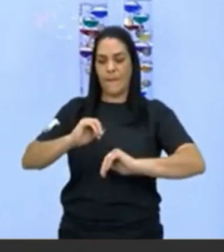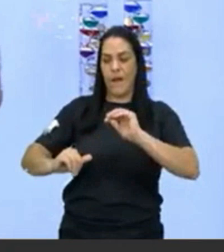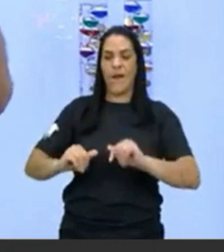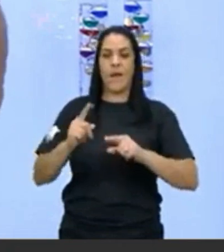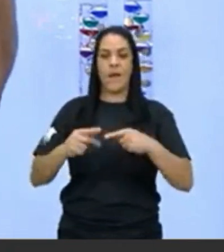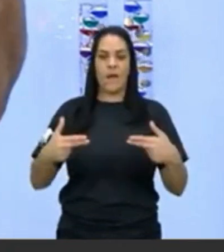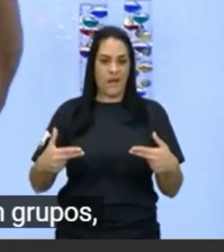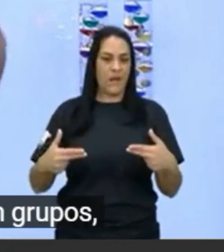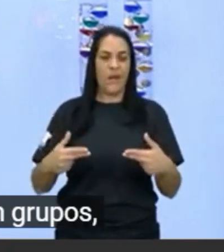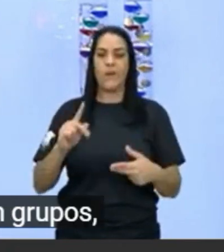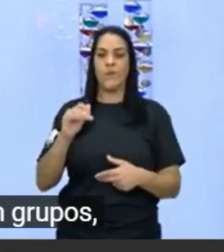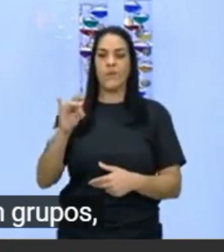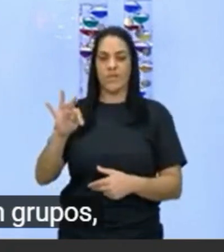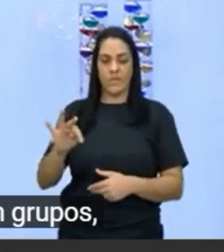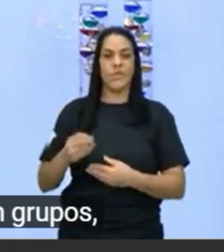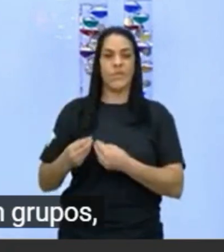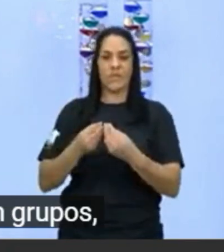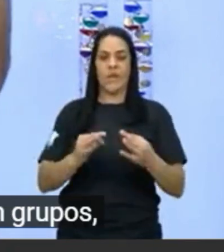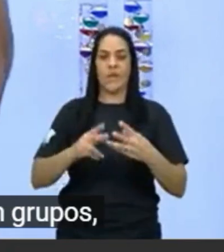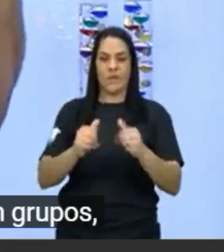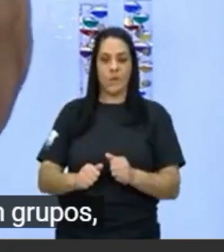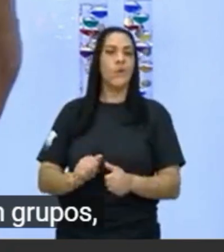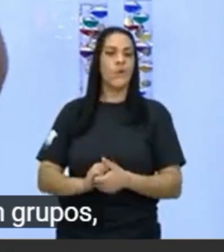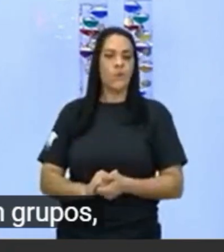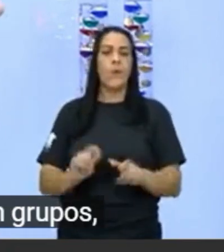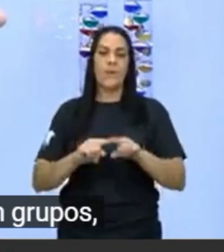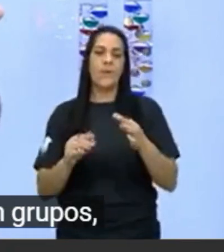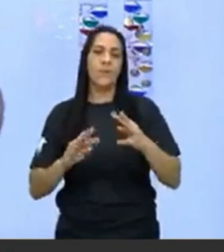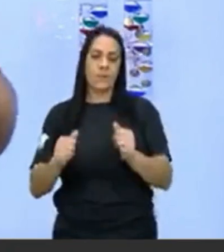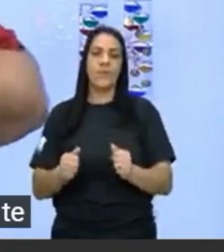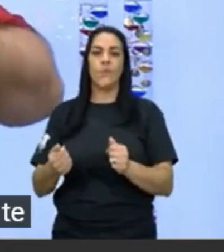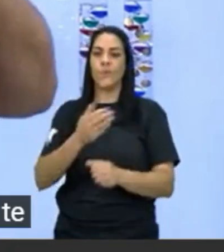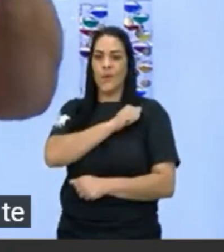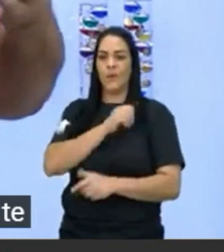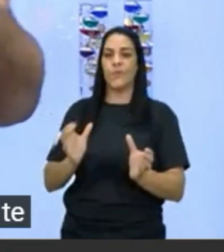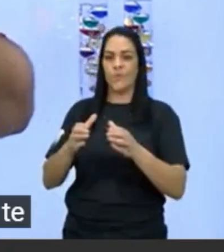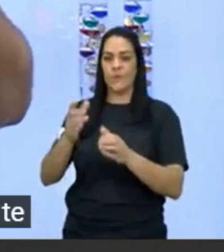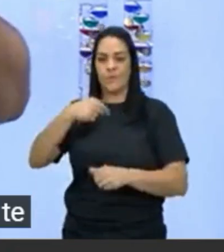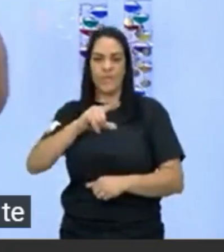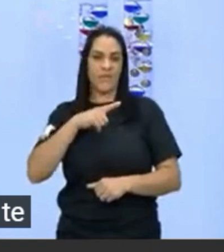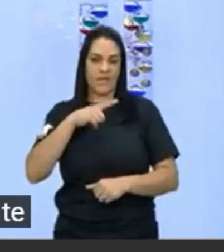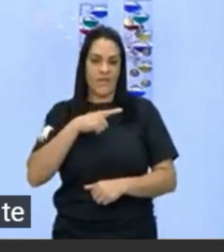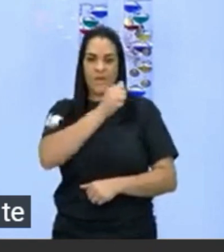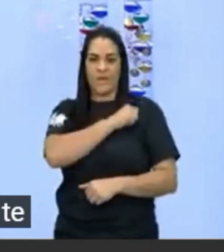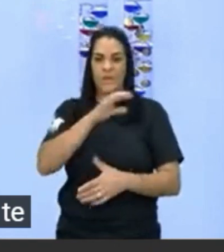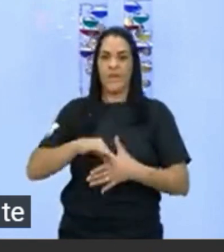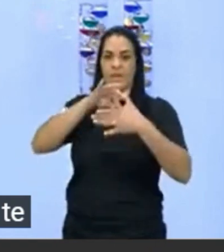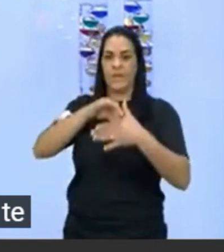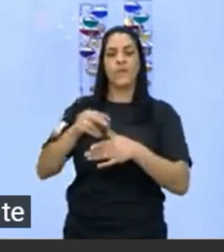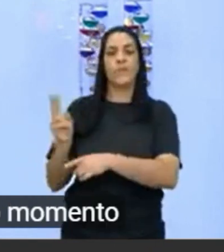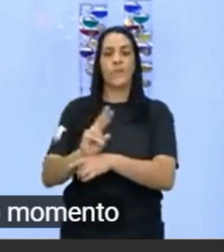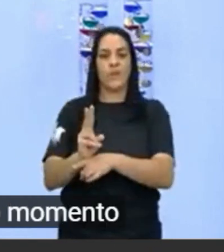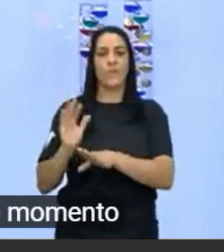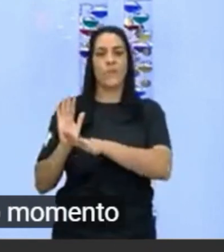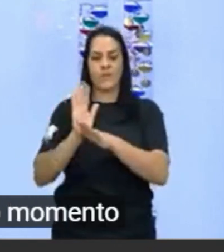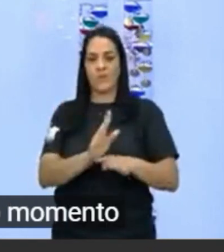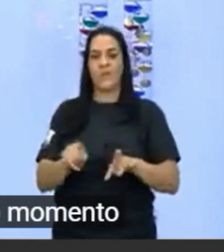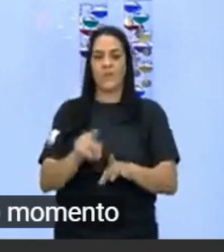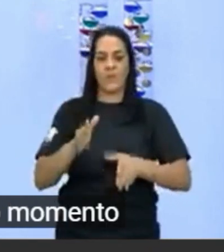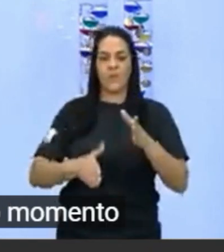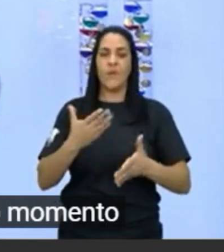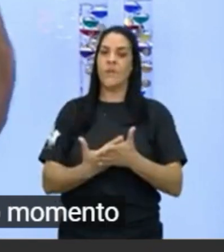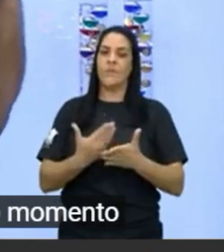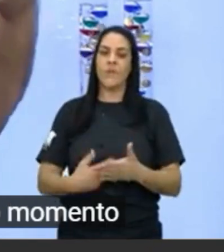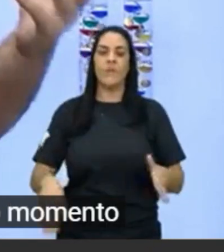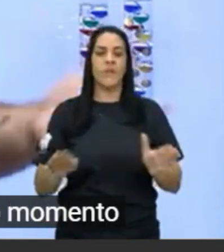os kits, não só em entregar os equipamentos, mas que os alunos também estejam em grupos, que você tenha alunos líderes ou monitores ali para te ajudar